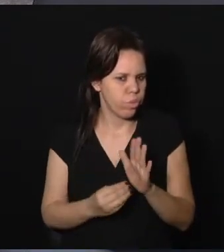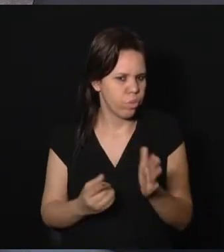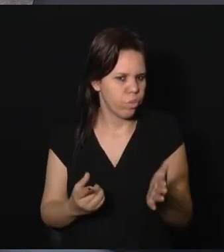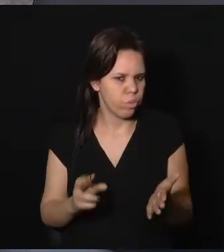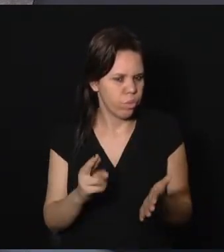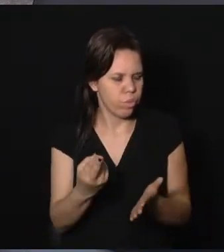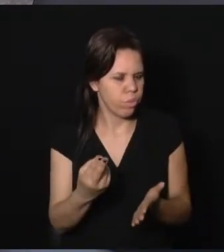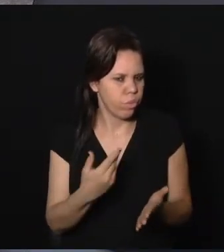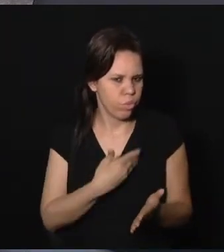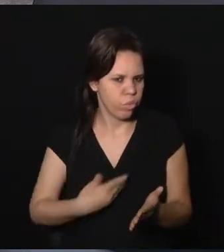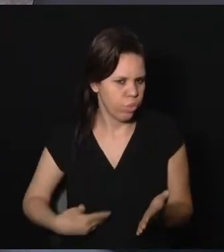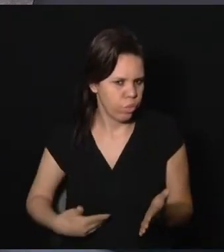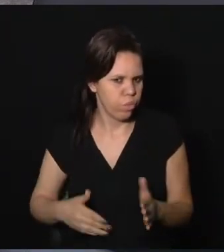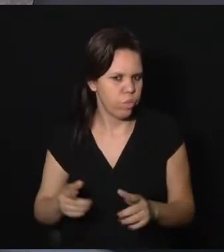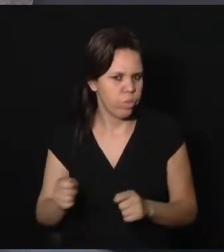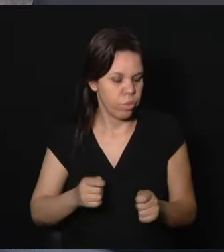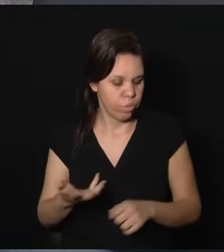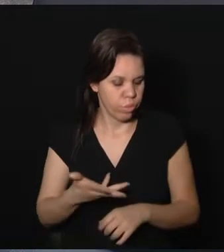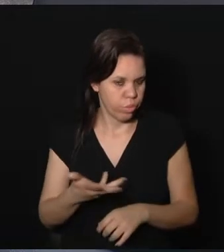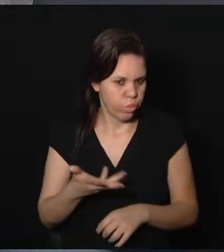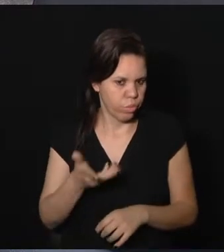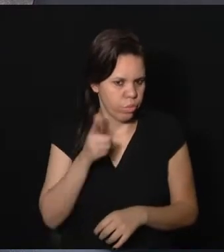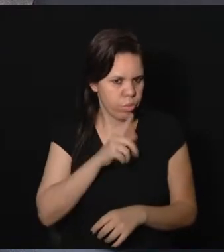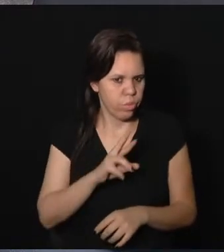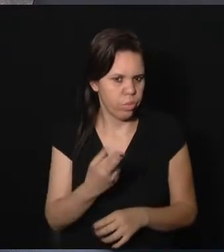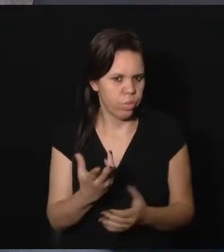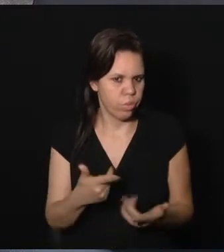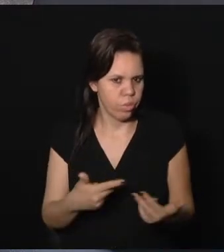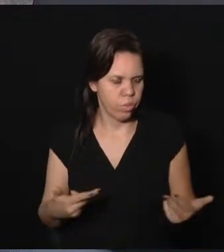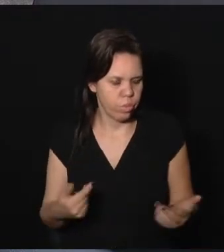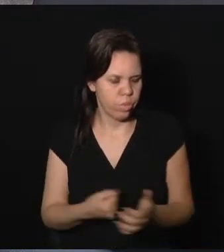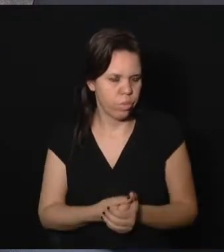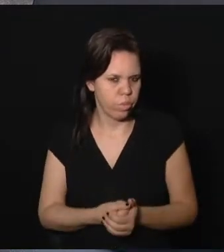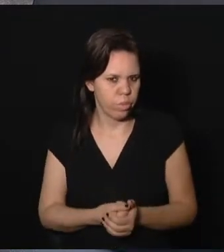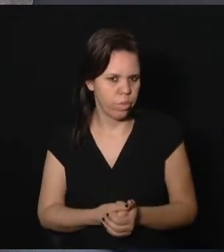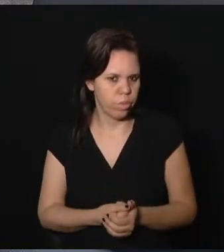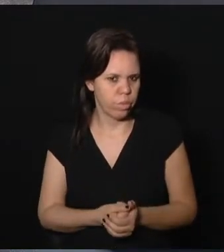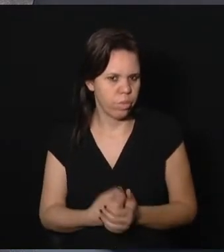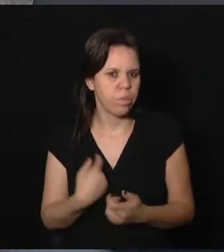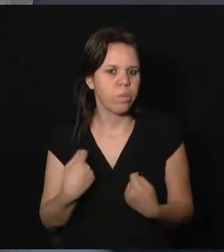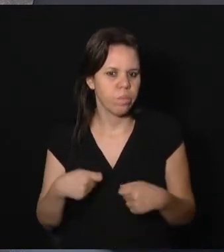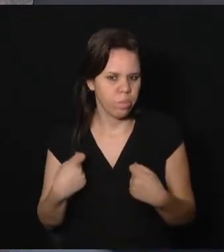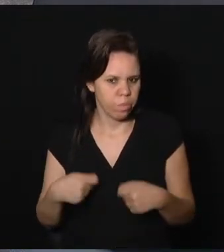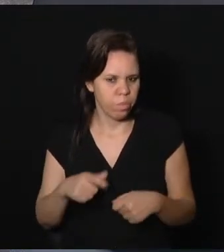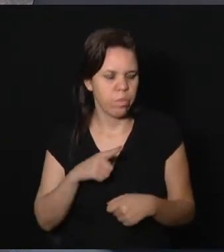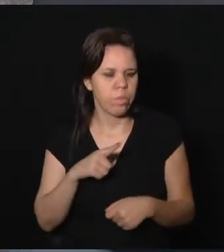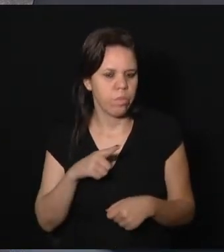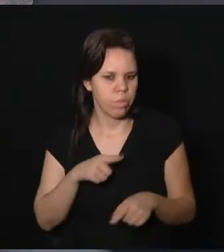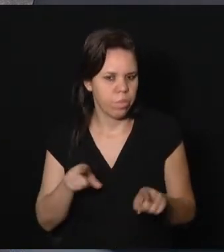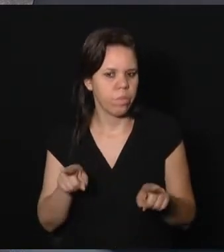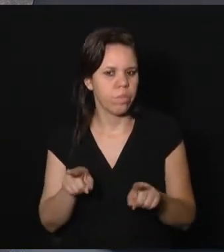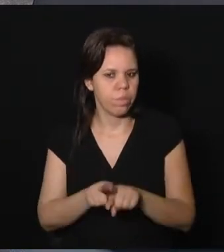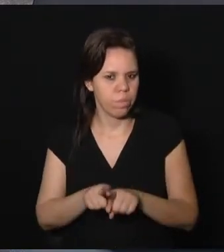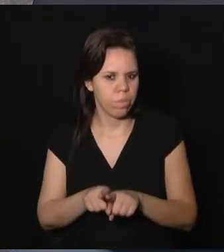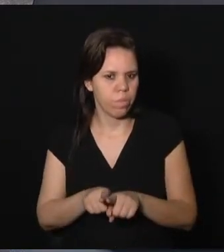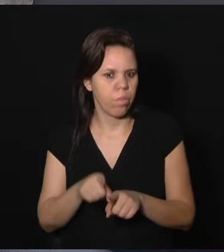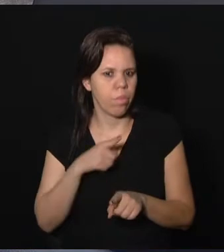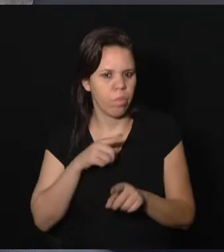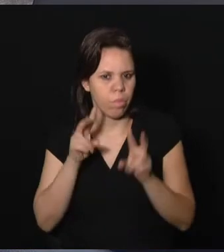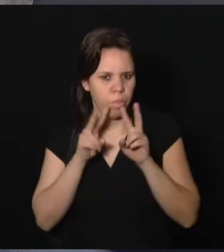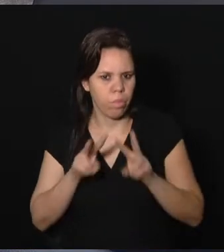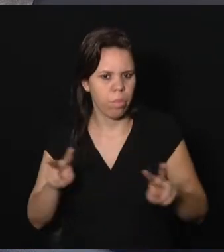governo vai se agilizar em resolver essas questões. Então, a gente precisa ter também uma visão um